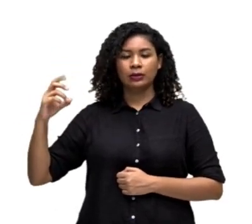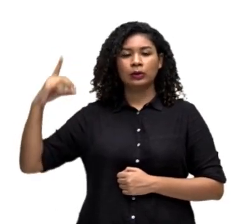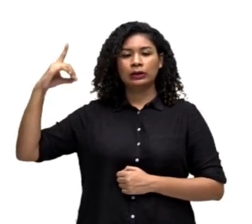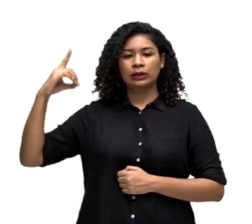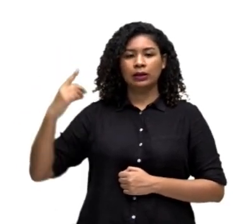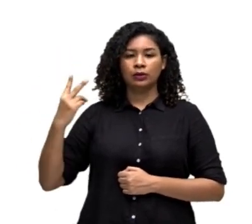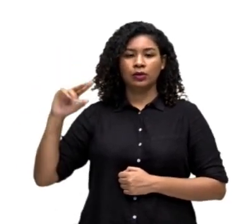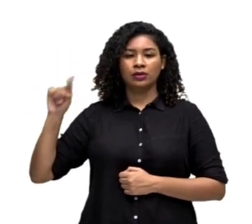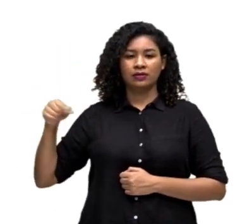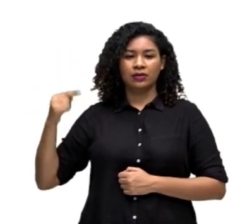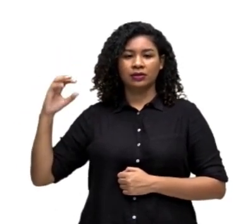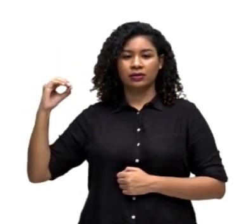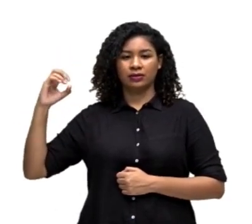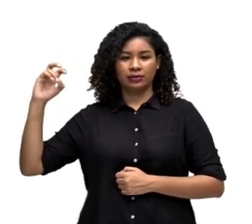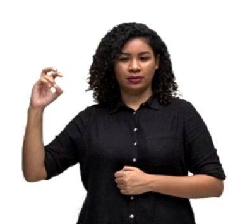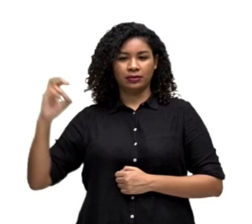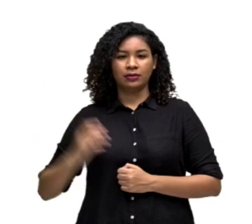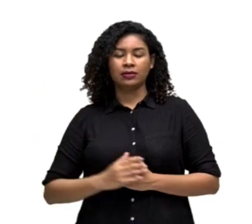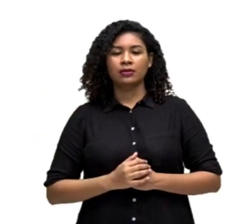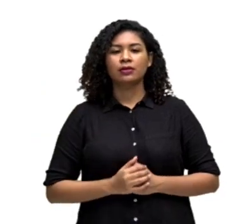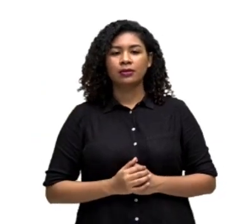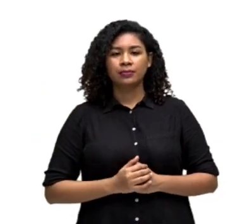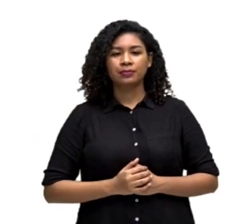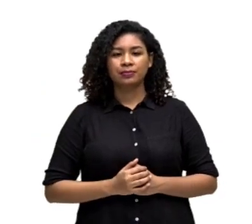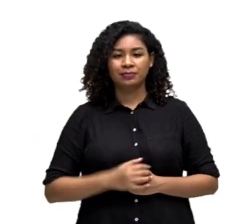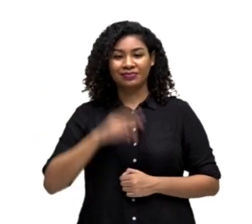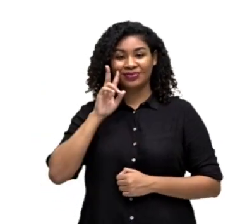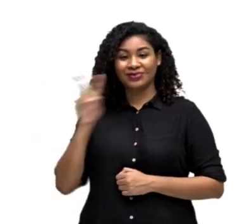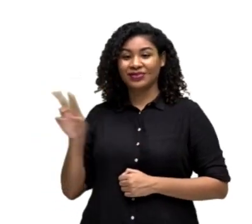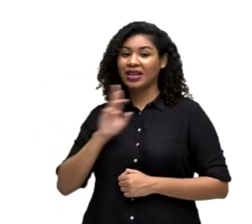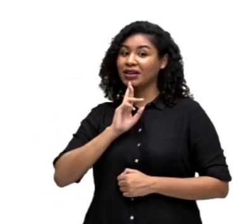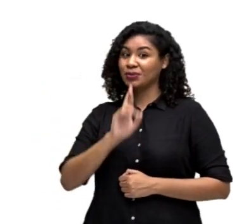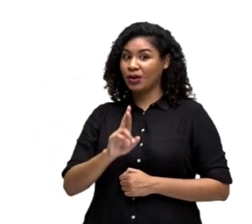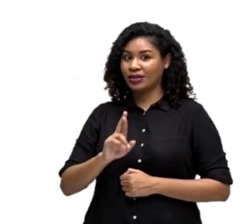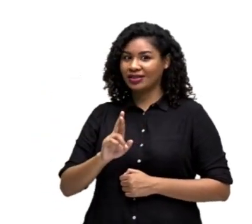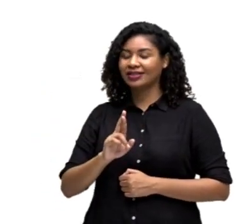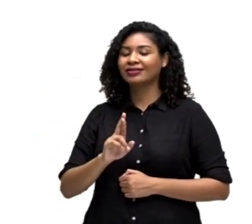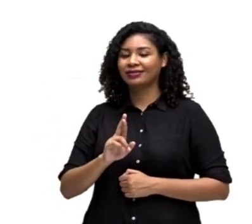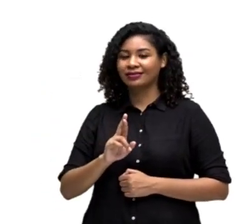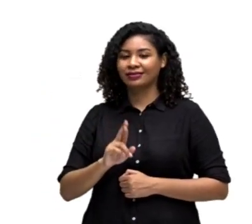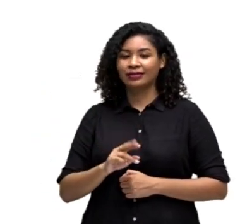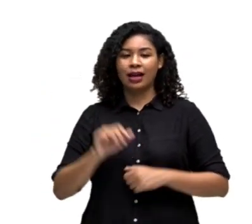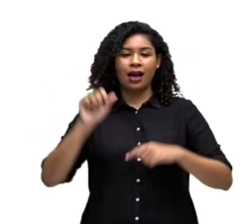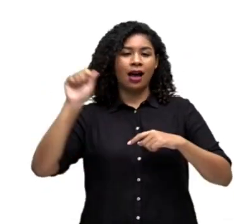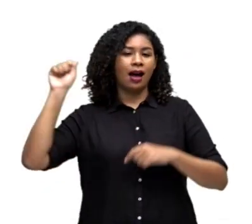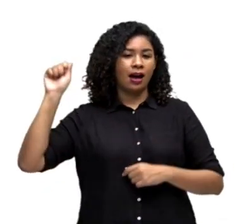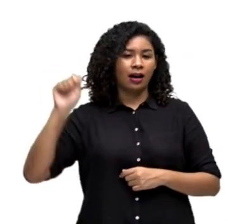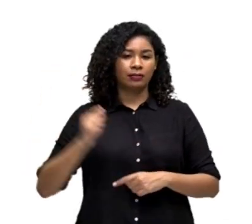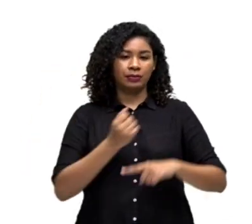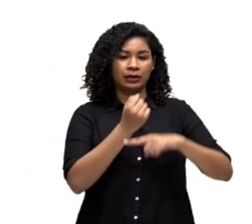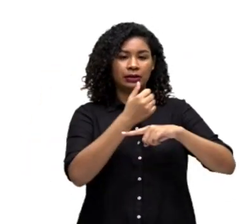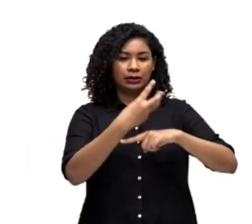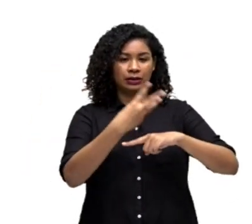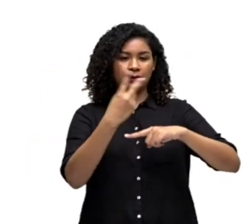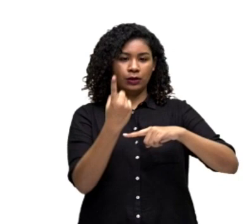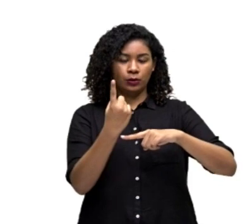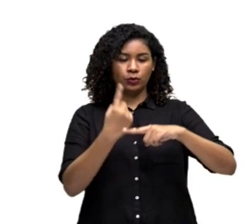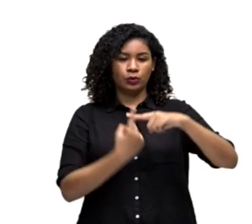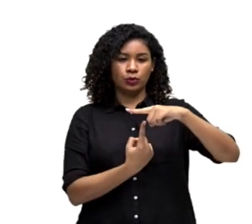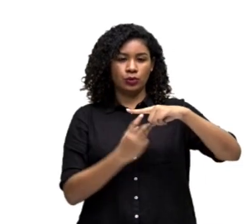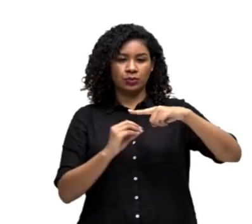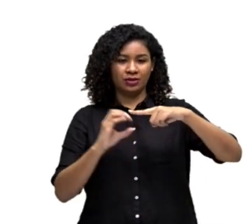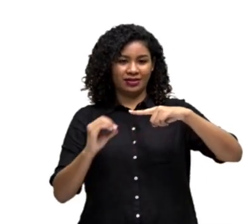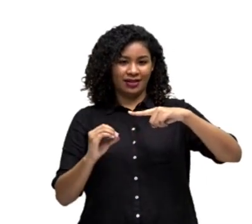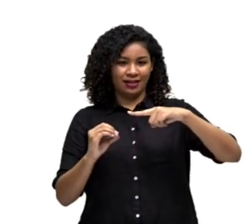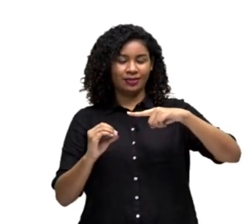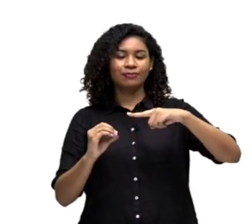2,05. Acompanhando o gabarito agora, olha lá, nós temos aí então 31 sobre 100, pois o